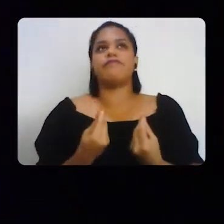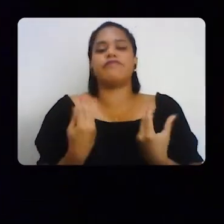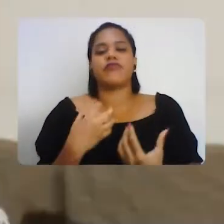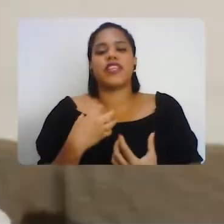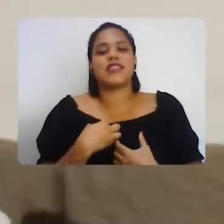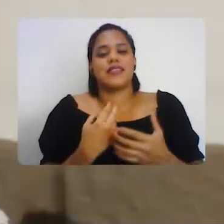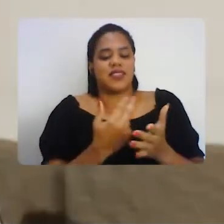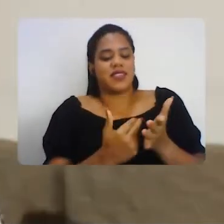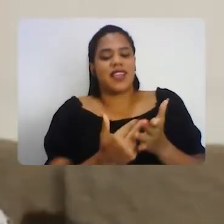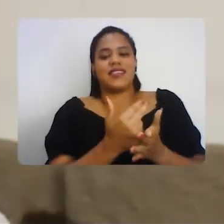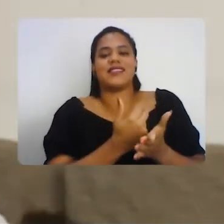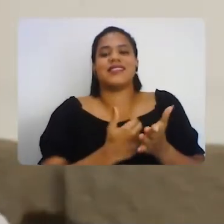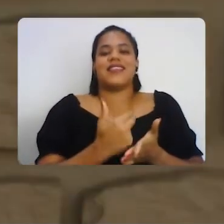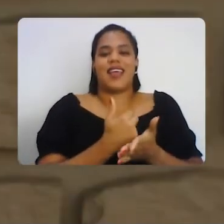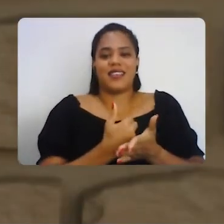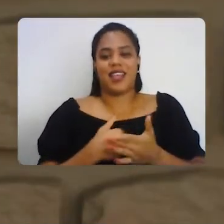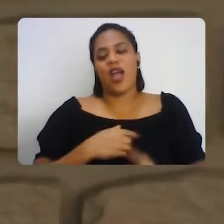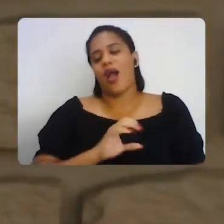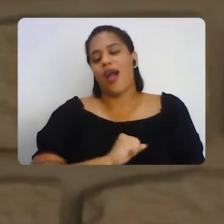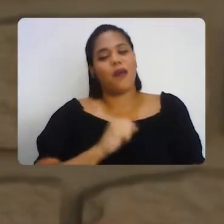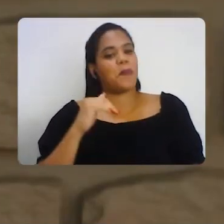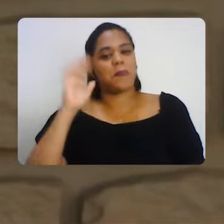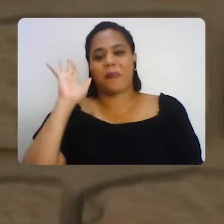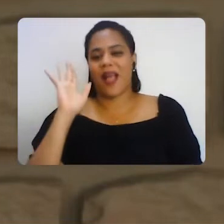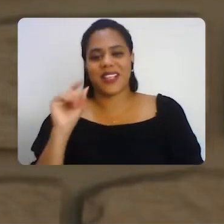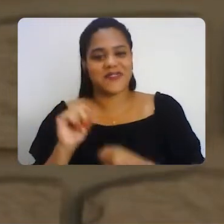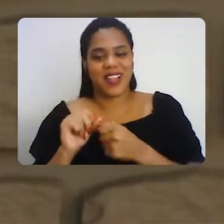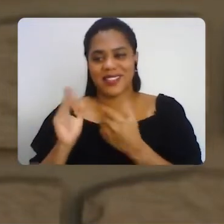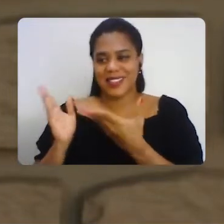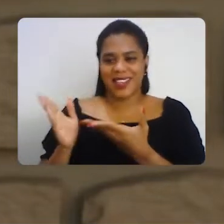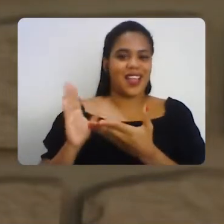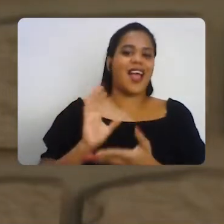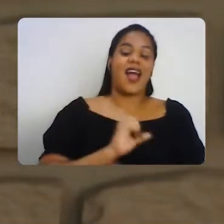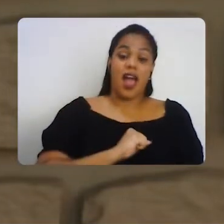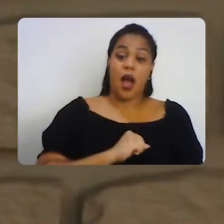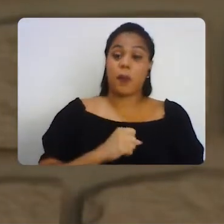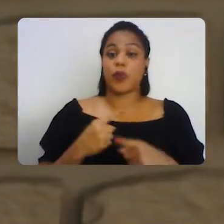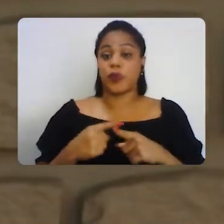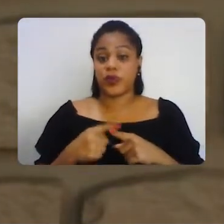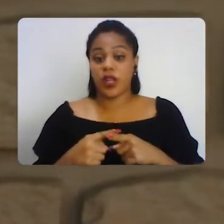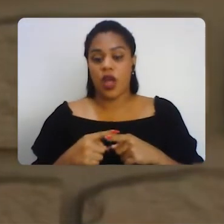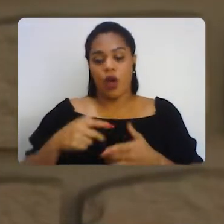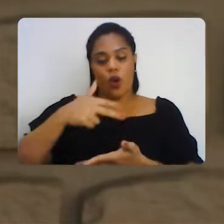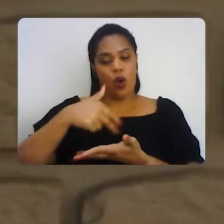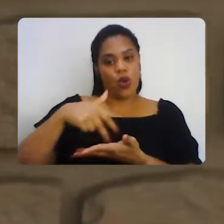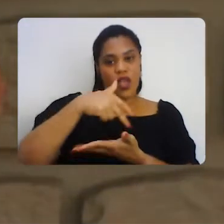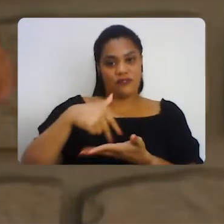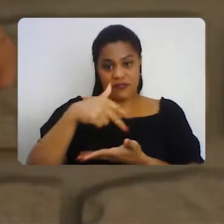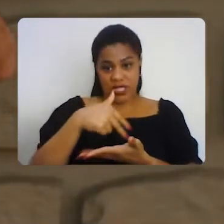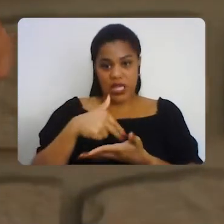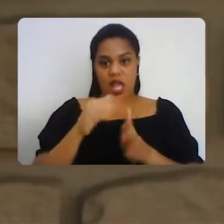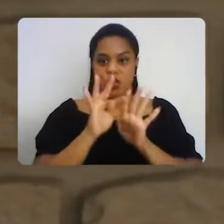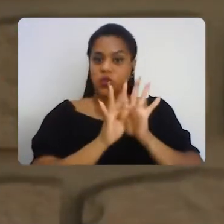me dá a sensação de desenho, né? E é uma das cenas que eu mais gosto, mais amo de fazer. Não só por essa